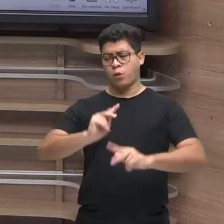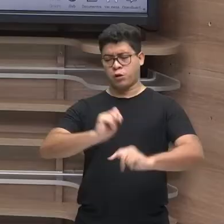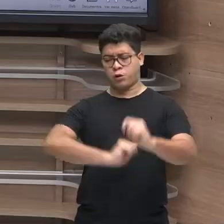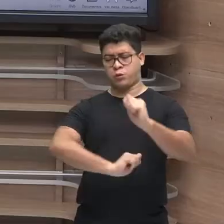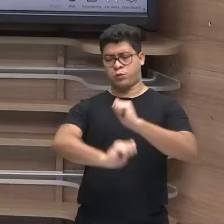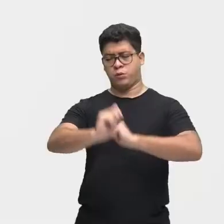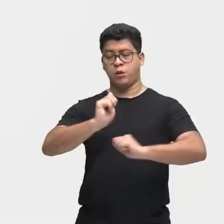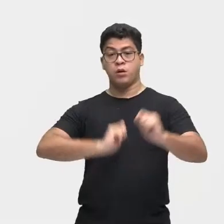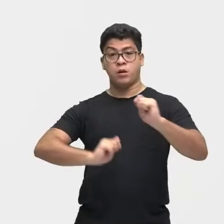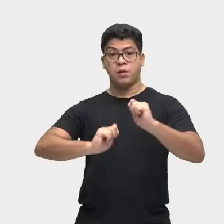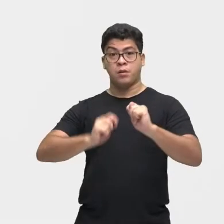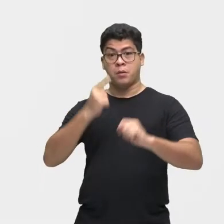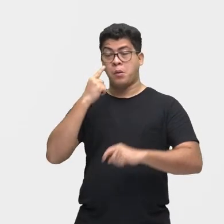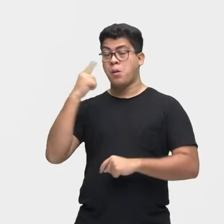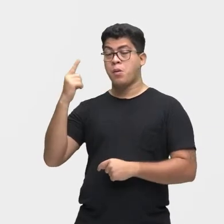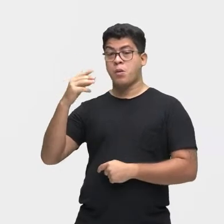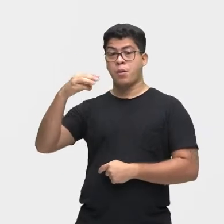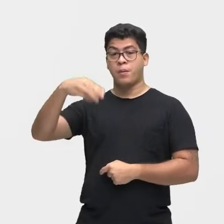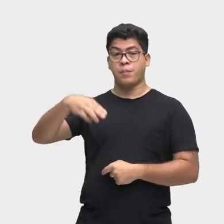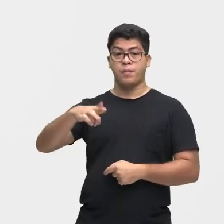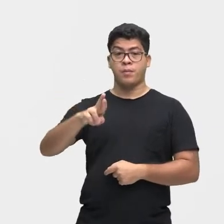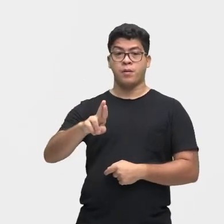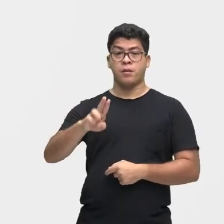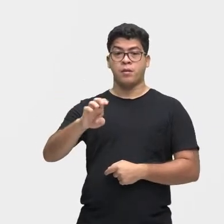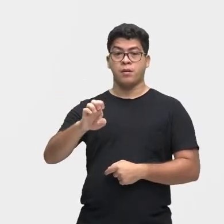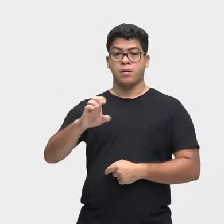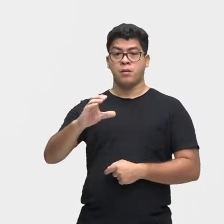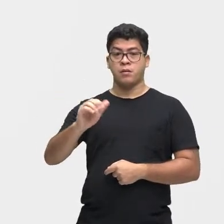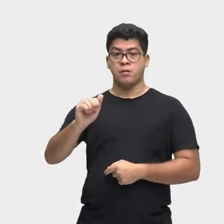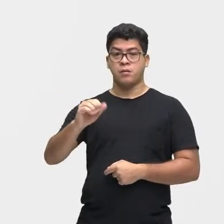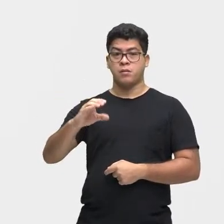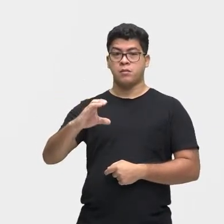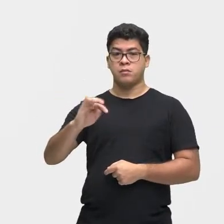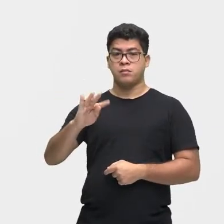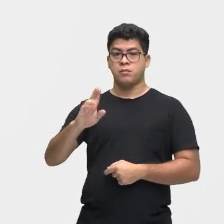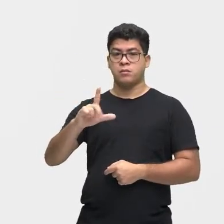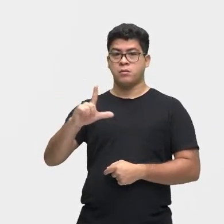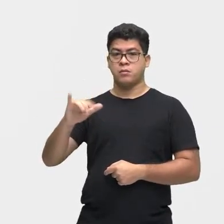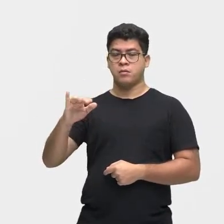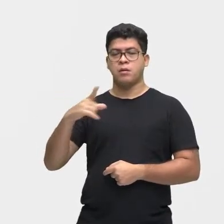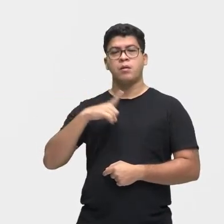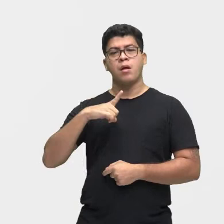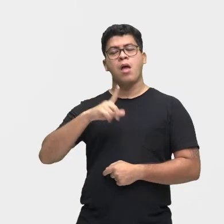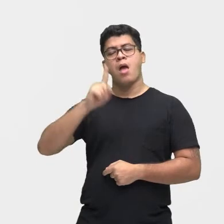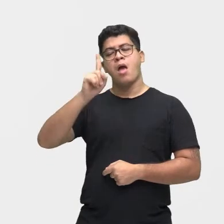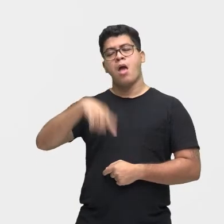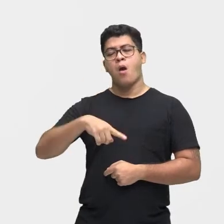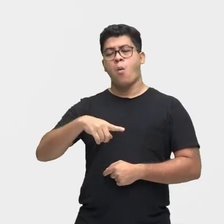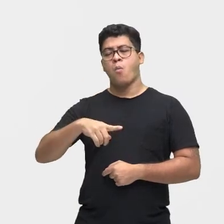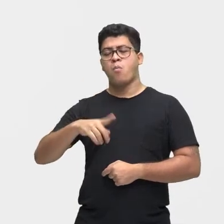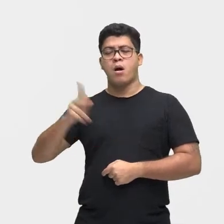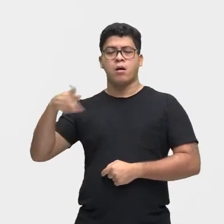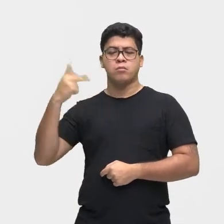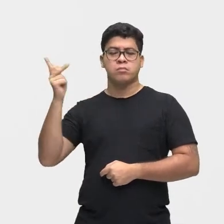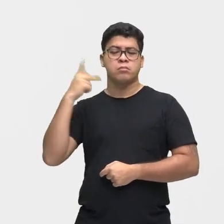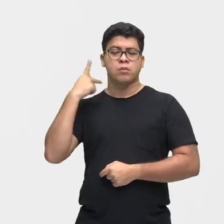sobre o mercantilismo. O que é o mercantilismo, professora? Política econômica do Estado absolutista. Então, quando nós